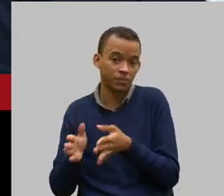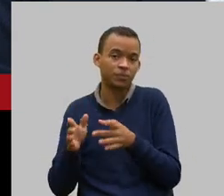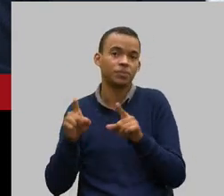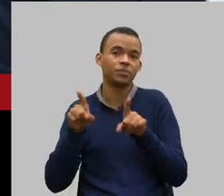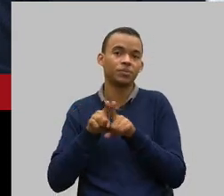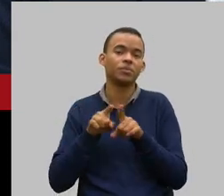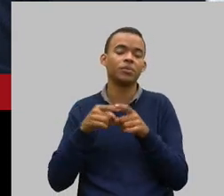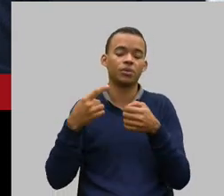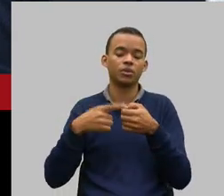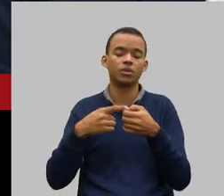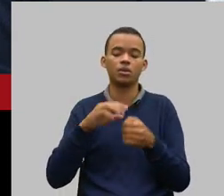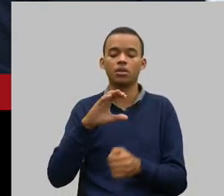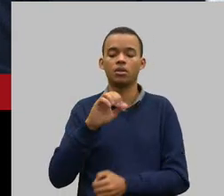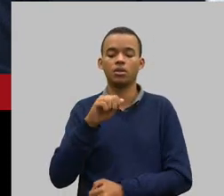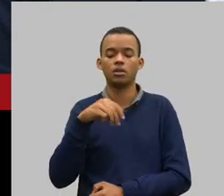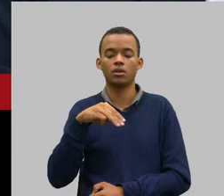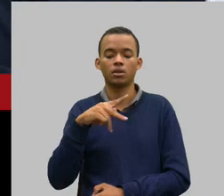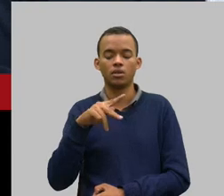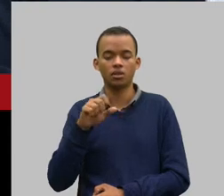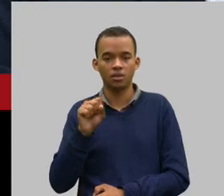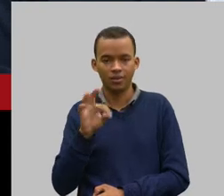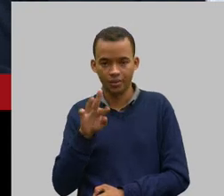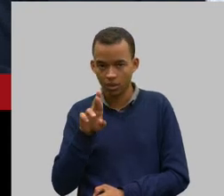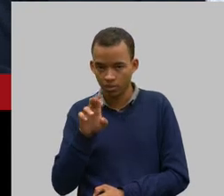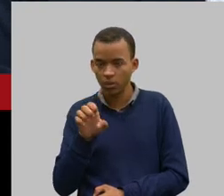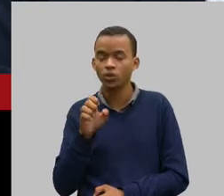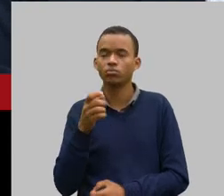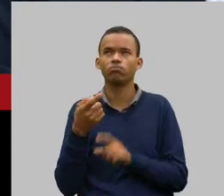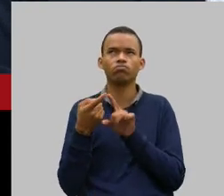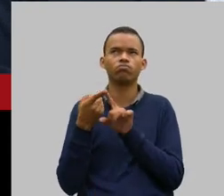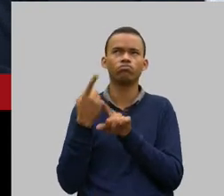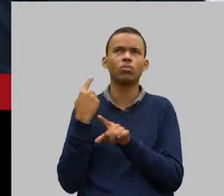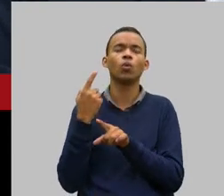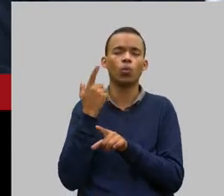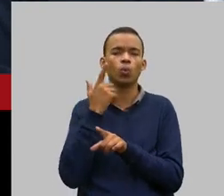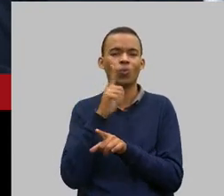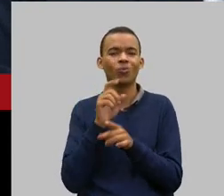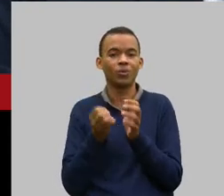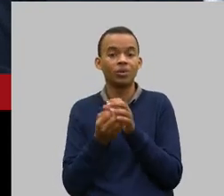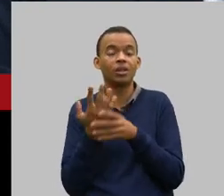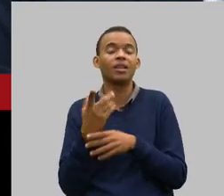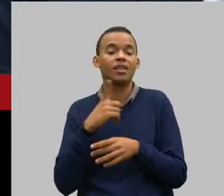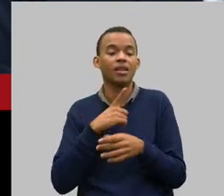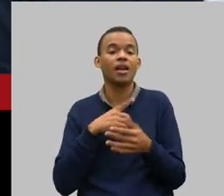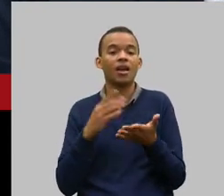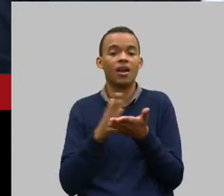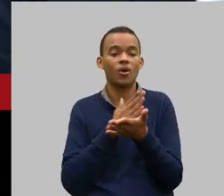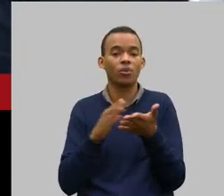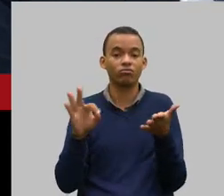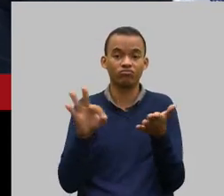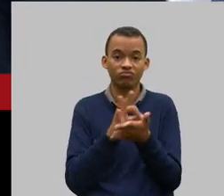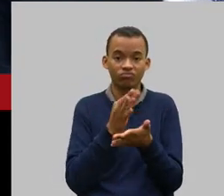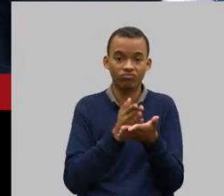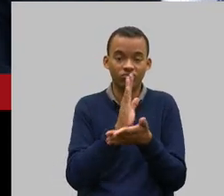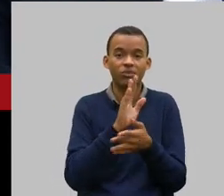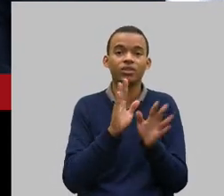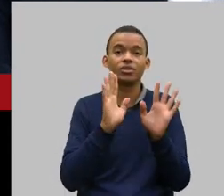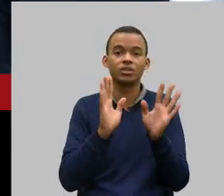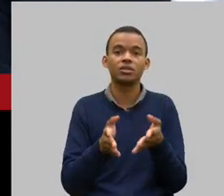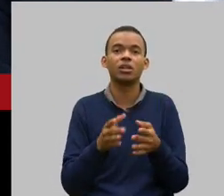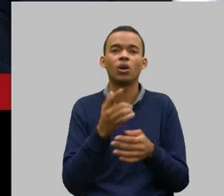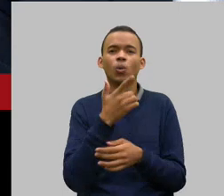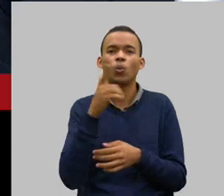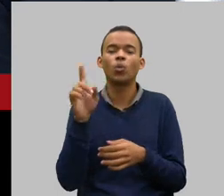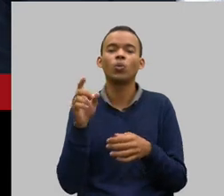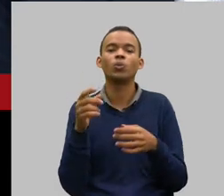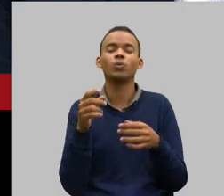aconteceu e que foi muito positivo agora com substações aprovadas na região e também a substação a subação não a linha